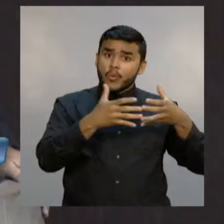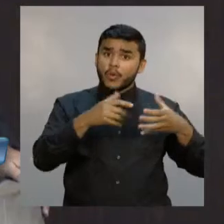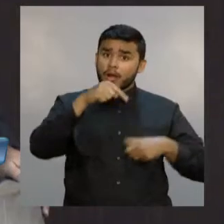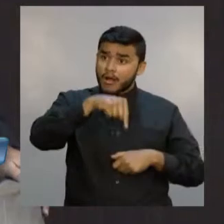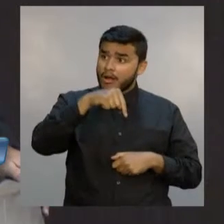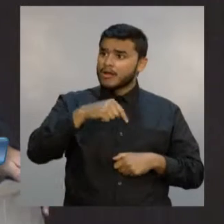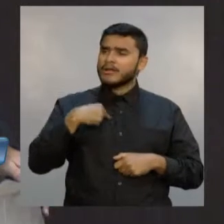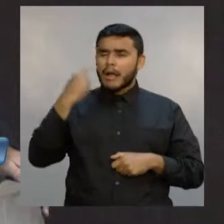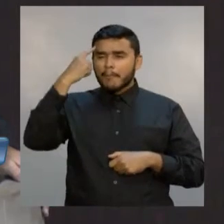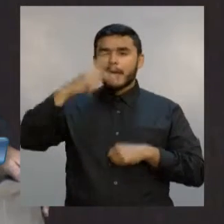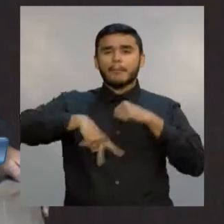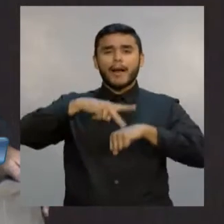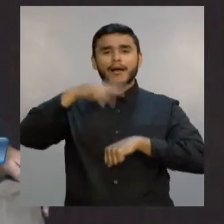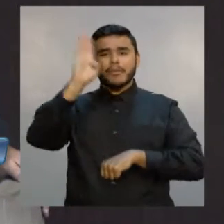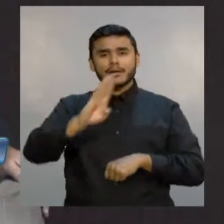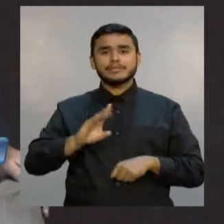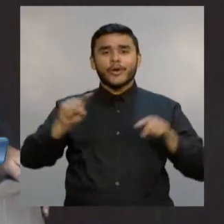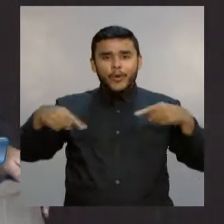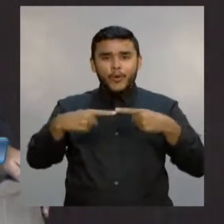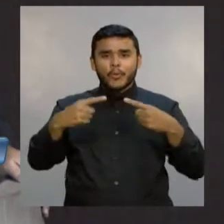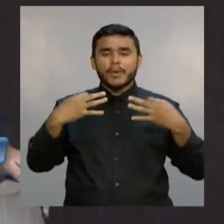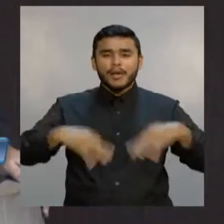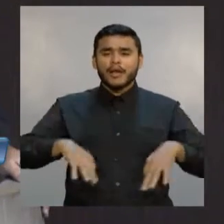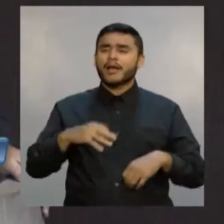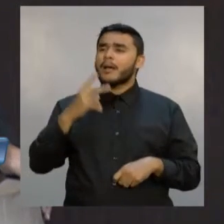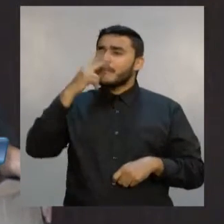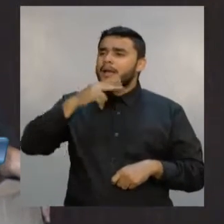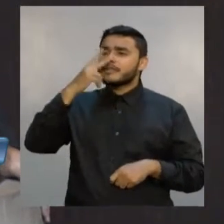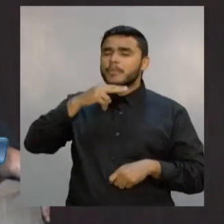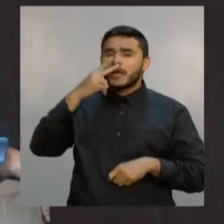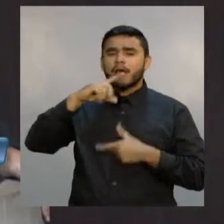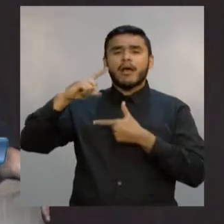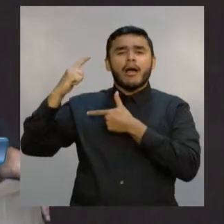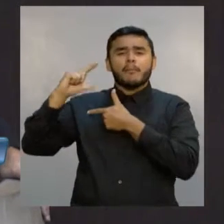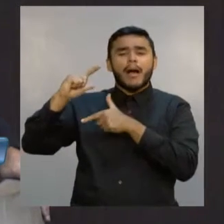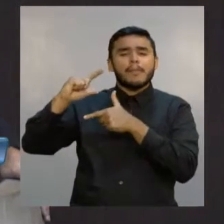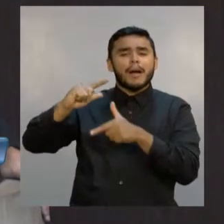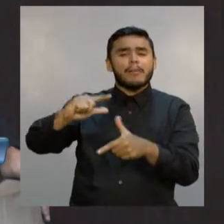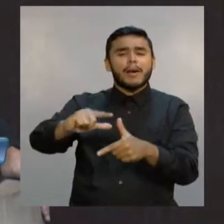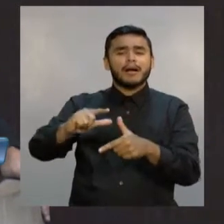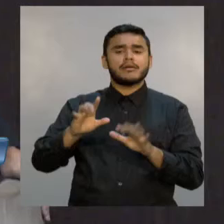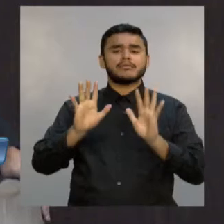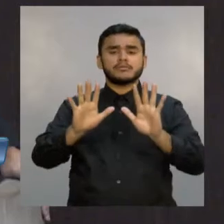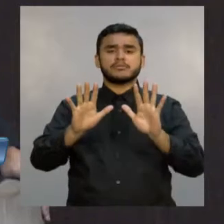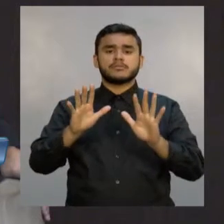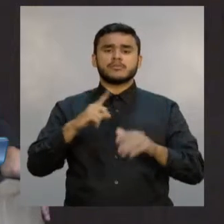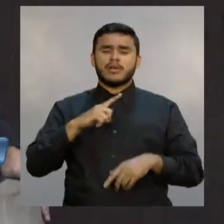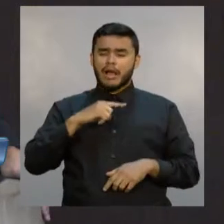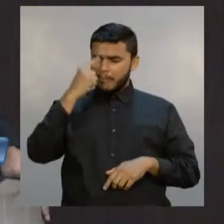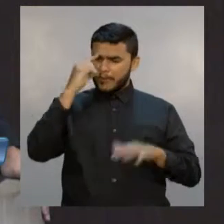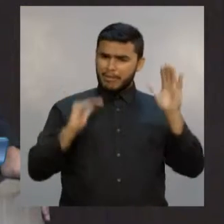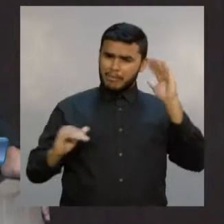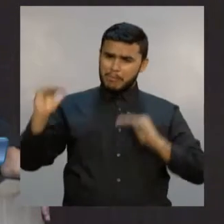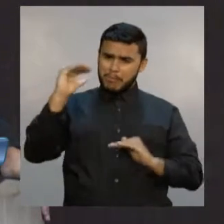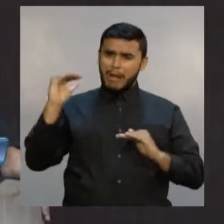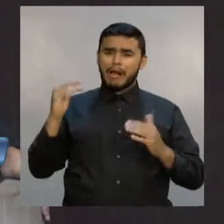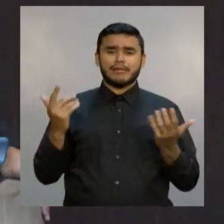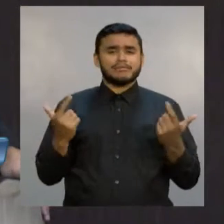nós fomos acostumados, ela é uma racionalidade da dissociação,